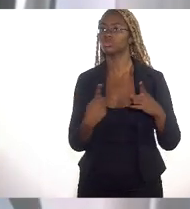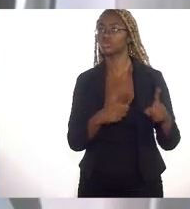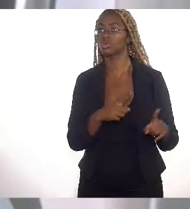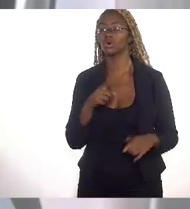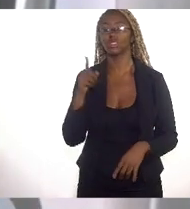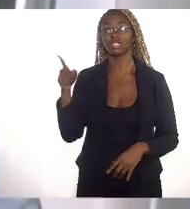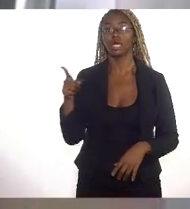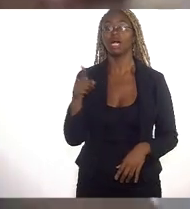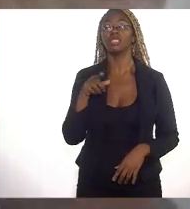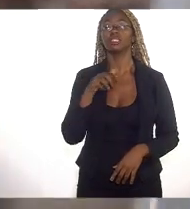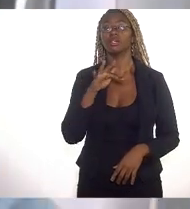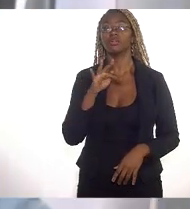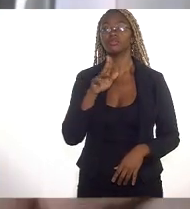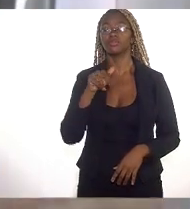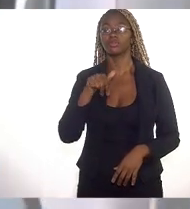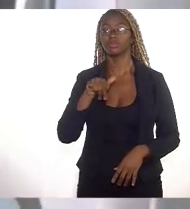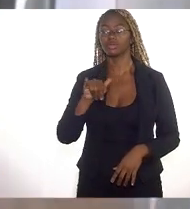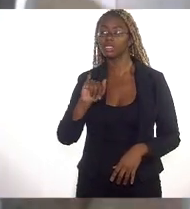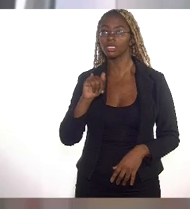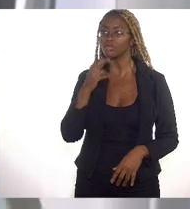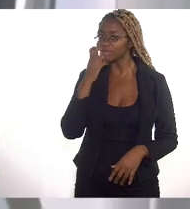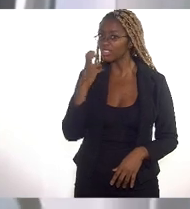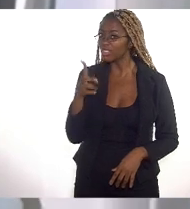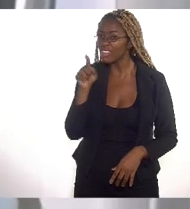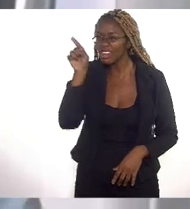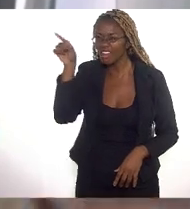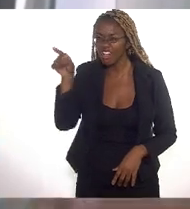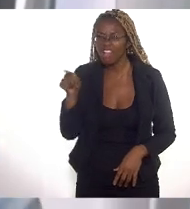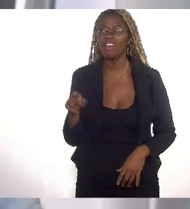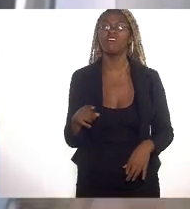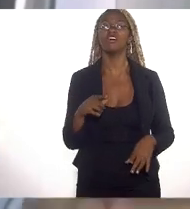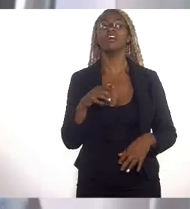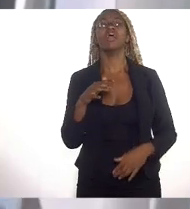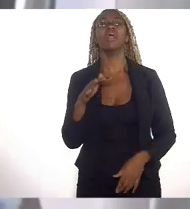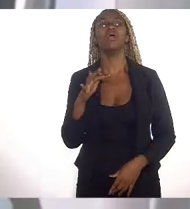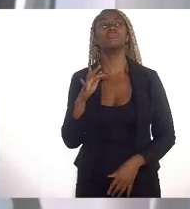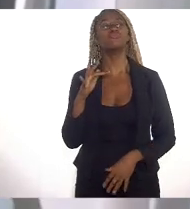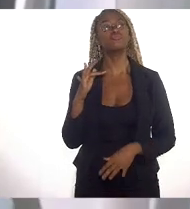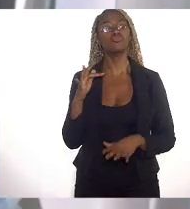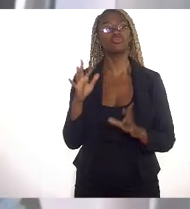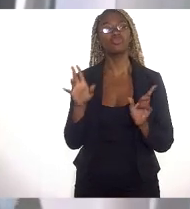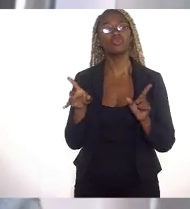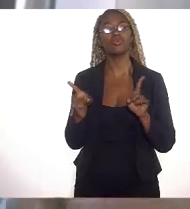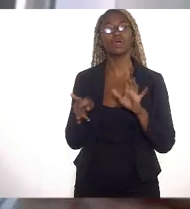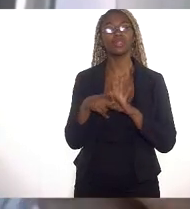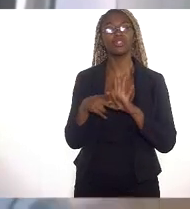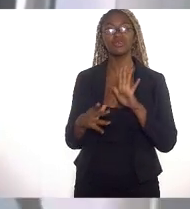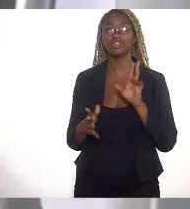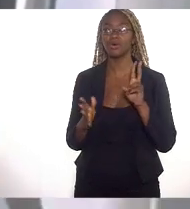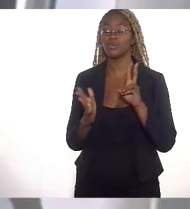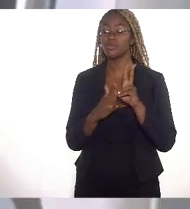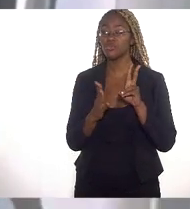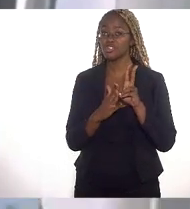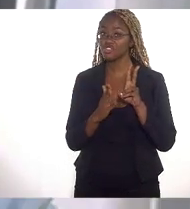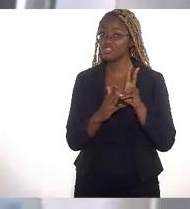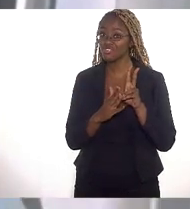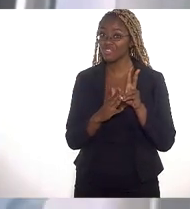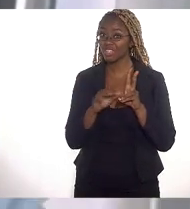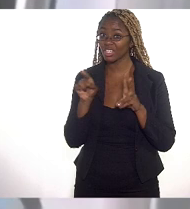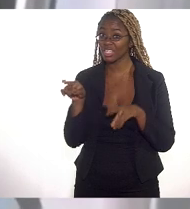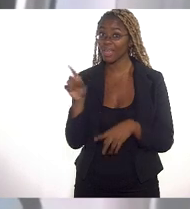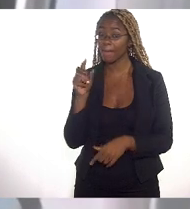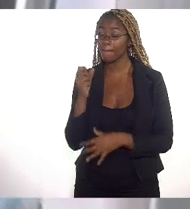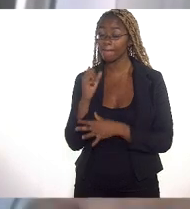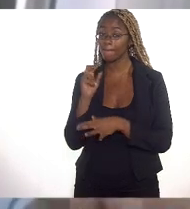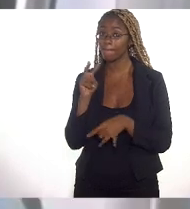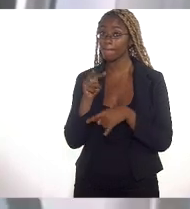FUNAI. Vejam, vossas excelências, da FUNAI, Fundação Nacional do Índio, cuja razão de ser é a